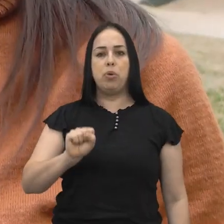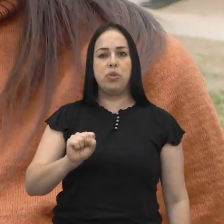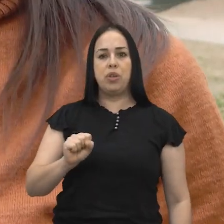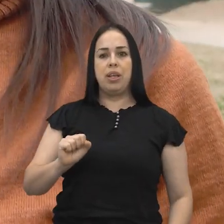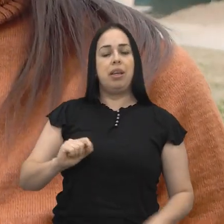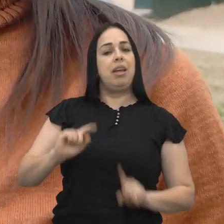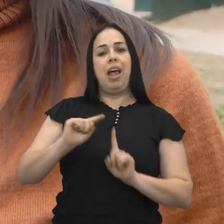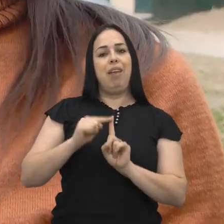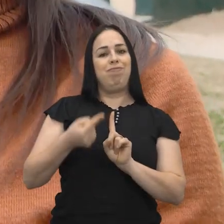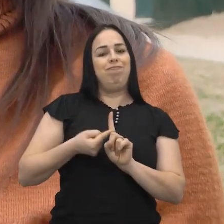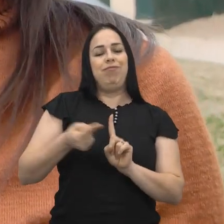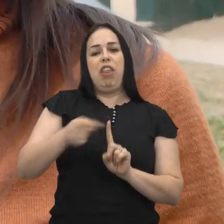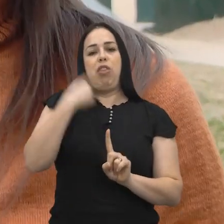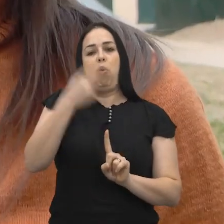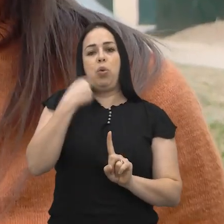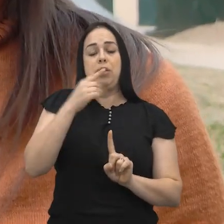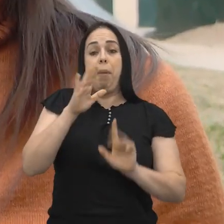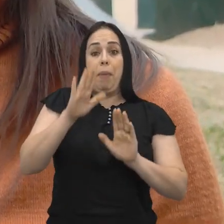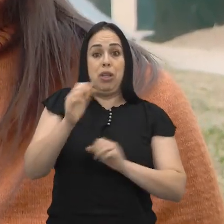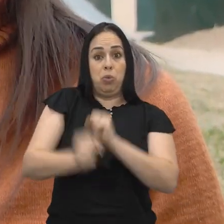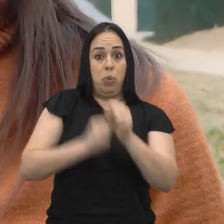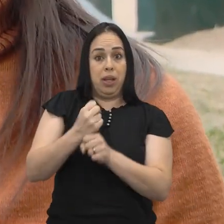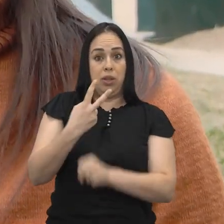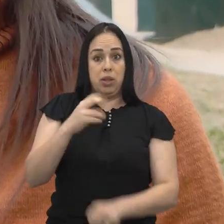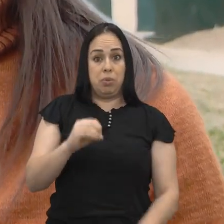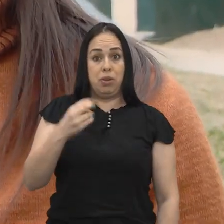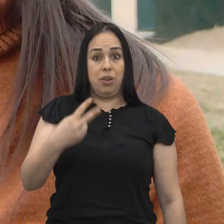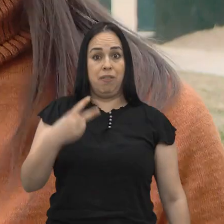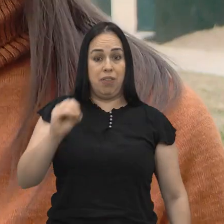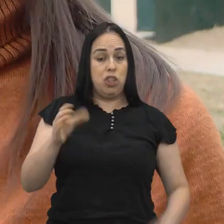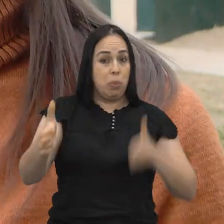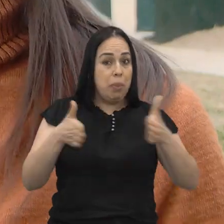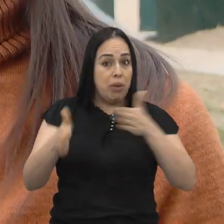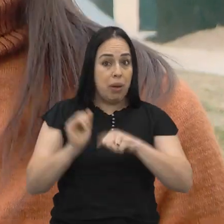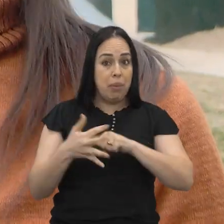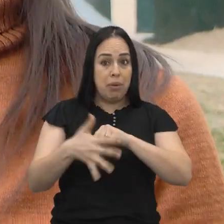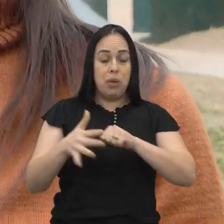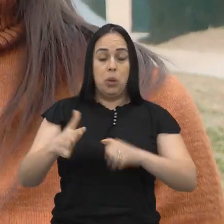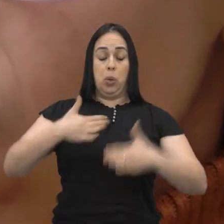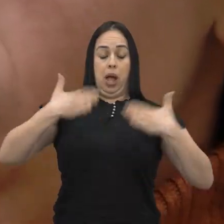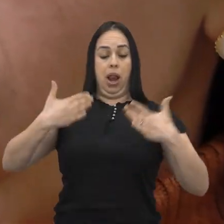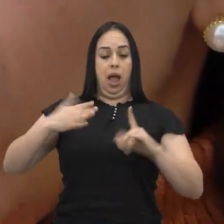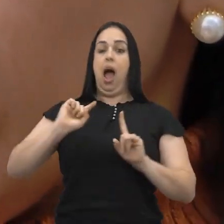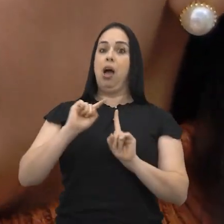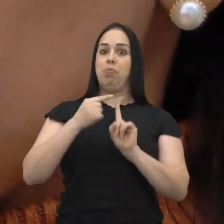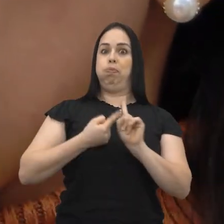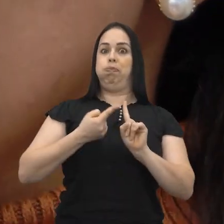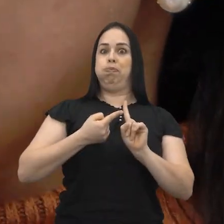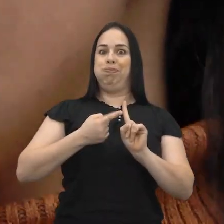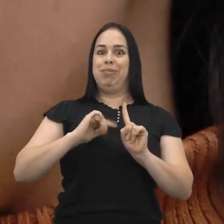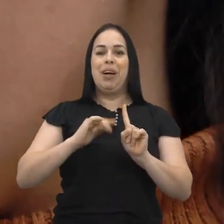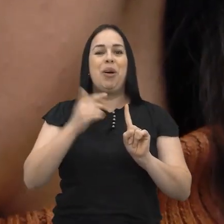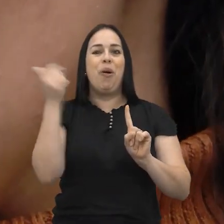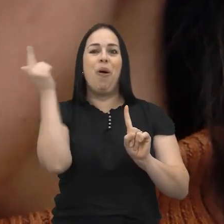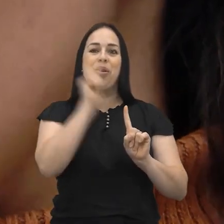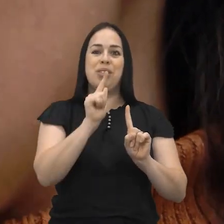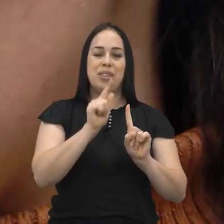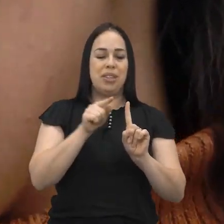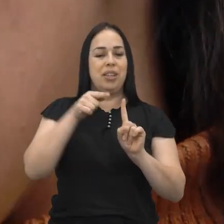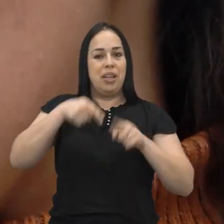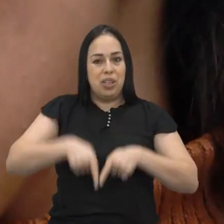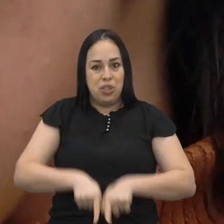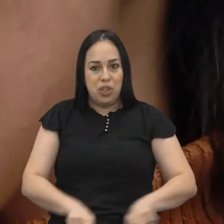impossibilitaria de ter filhos mas em 2020 em plena pandemia veio a surpresa ela estava